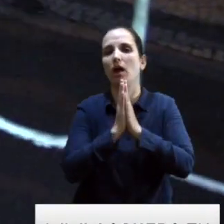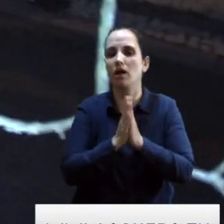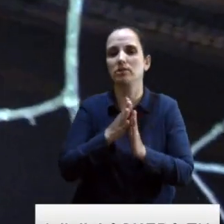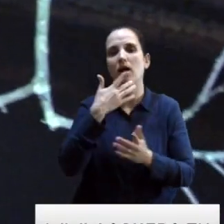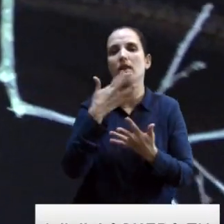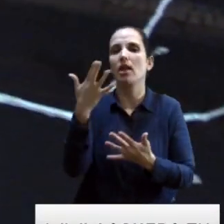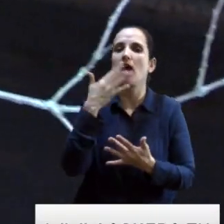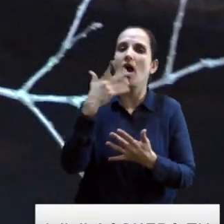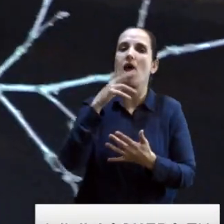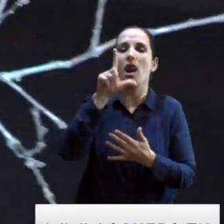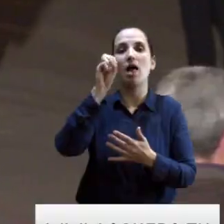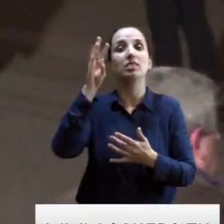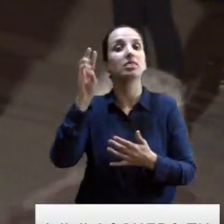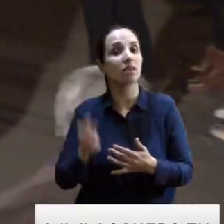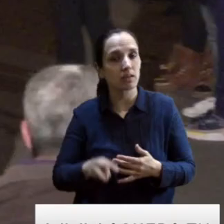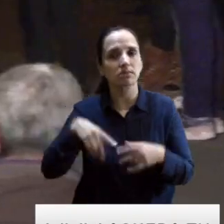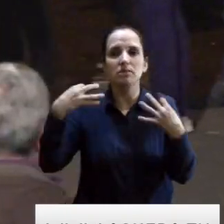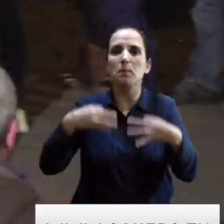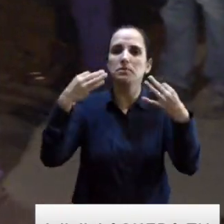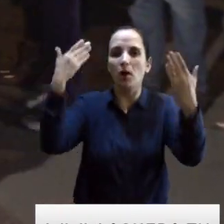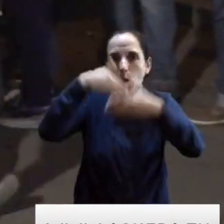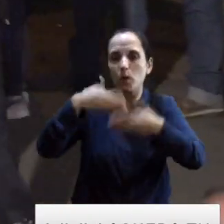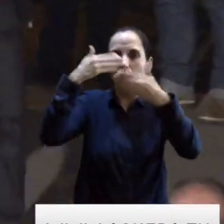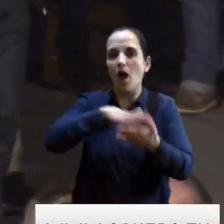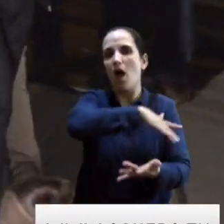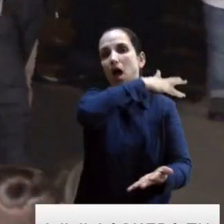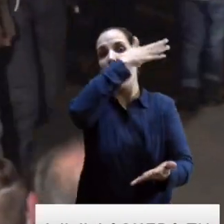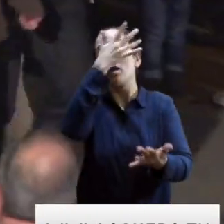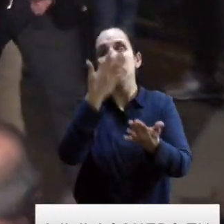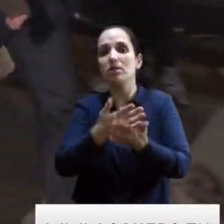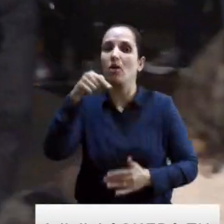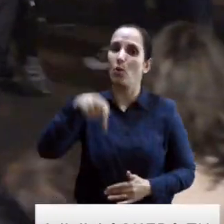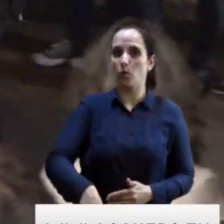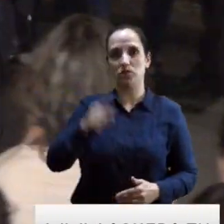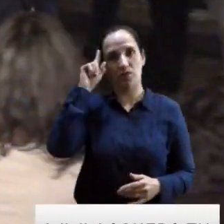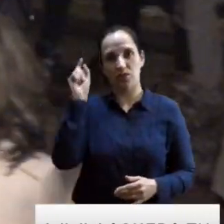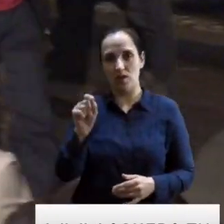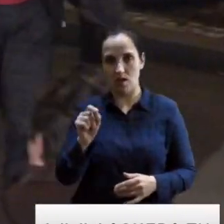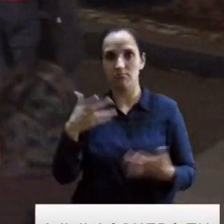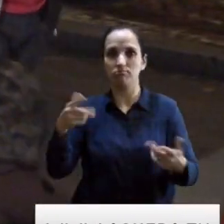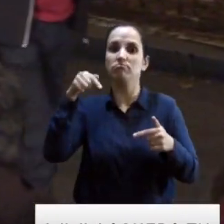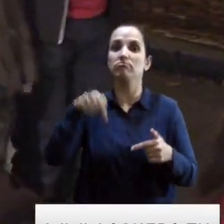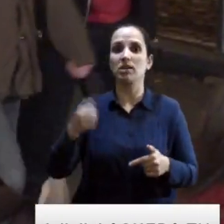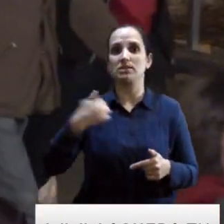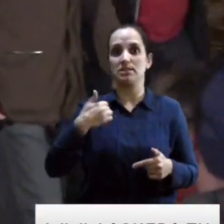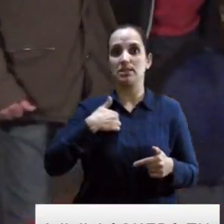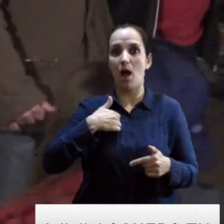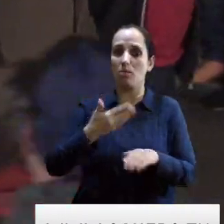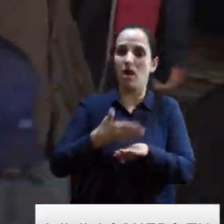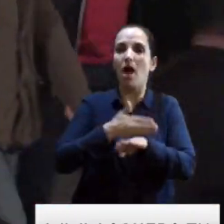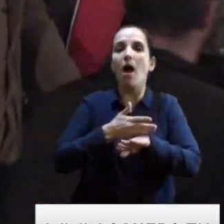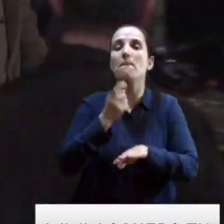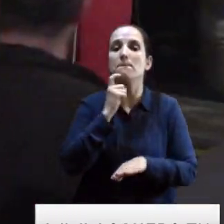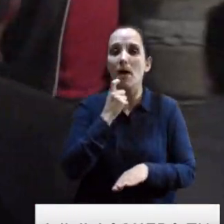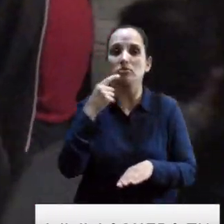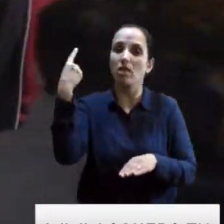cantadas em latim, e são feitas todas as noites até ao dia de hoje. Depois, hoje, sábado, aleluia,